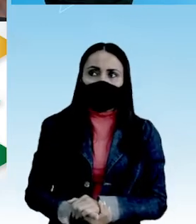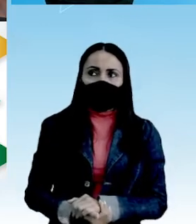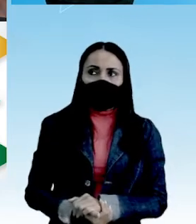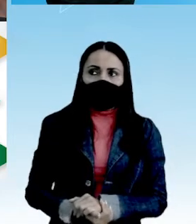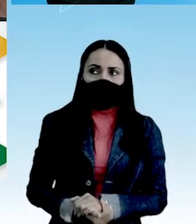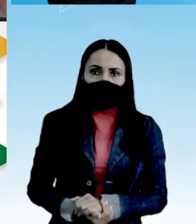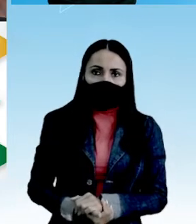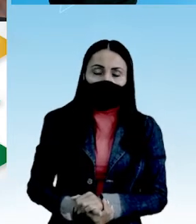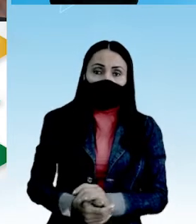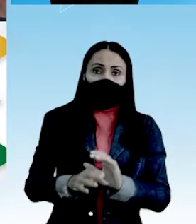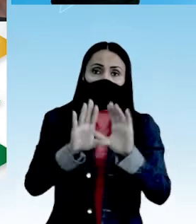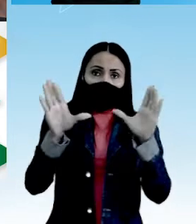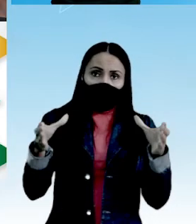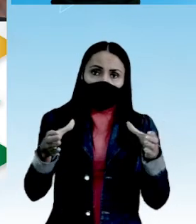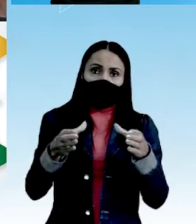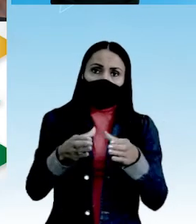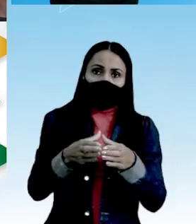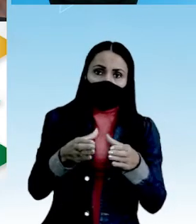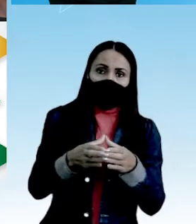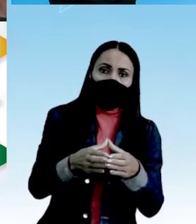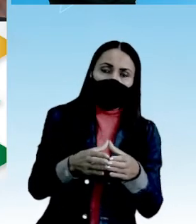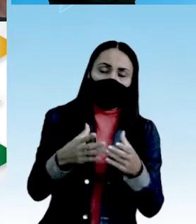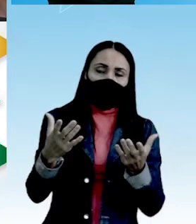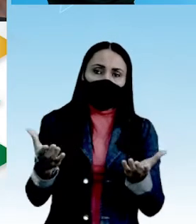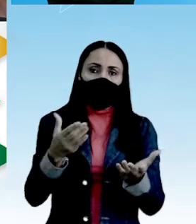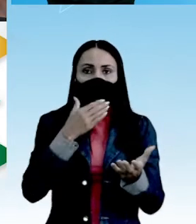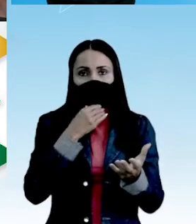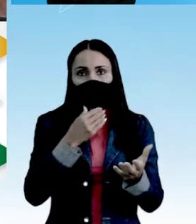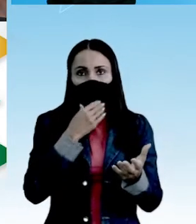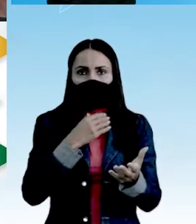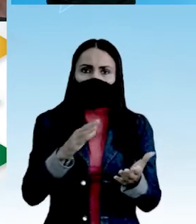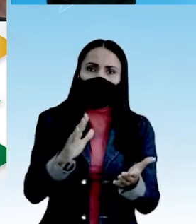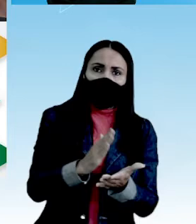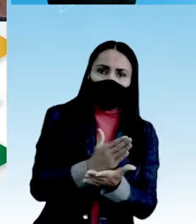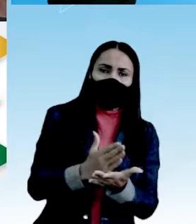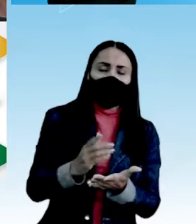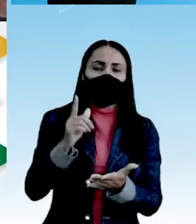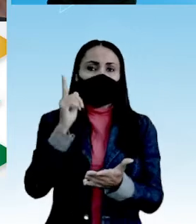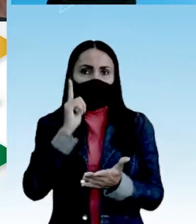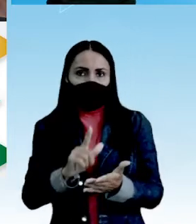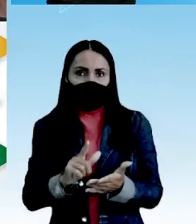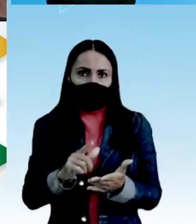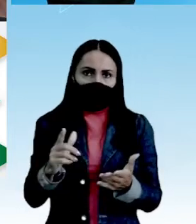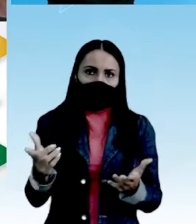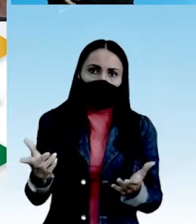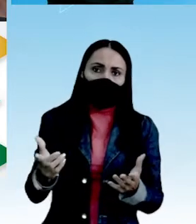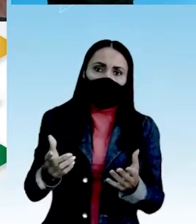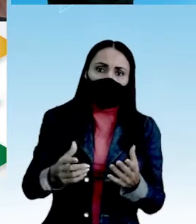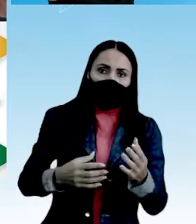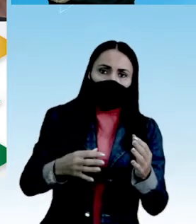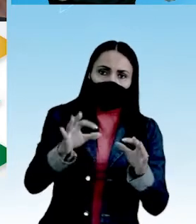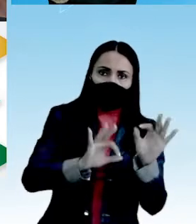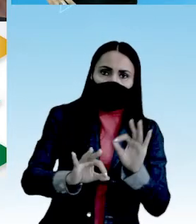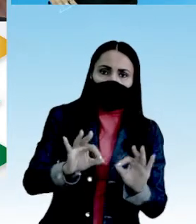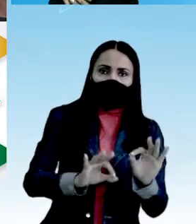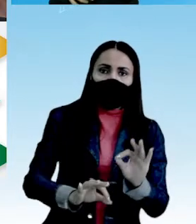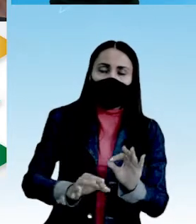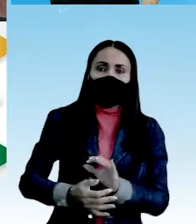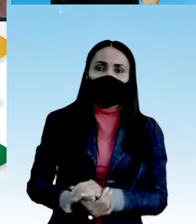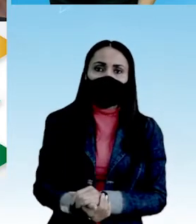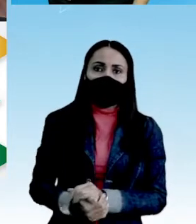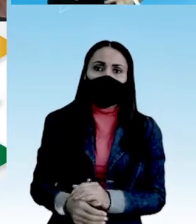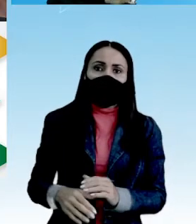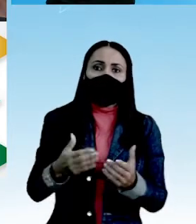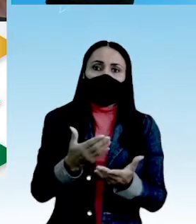um ambiente bem masculino, né? Então, assim, que as mulheres, algumas elas conseguiram abrir caminho para outras, né? Então, como